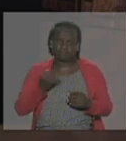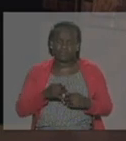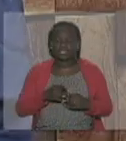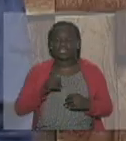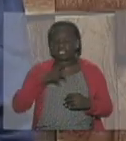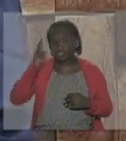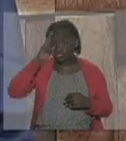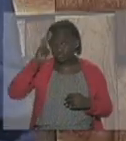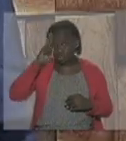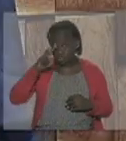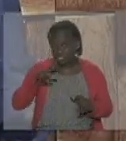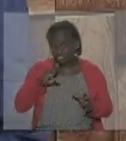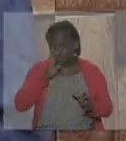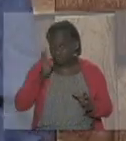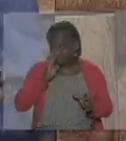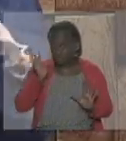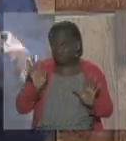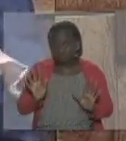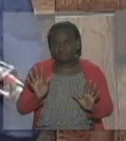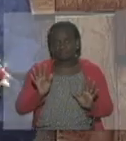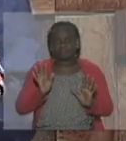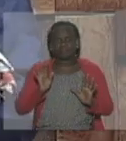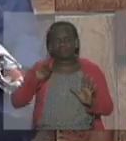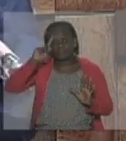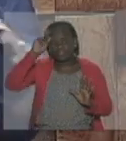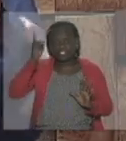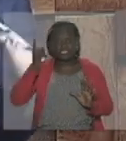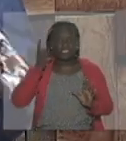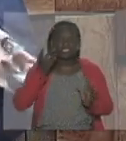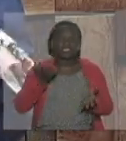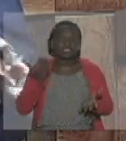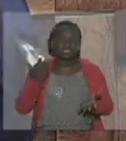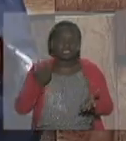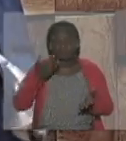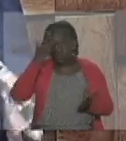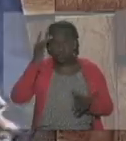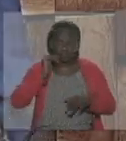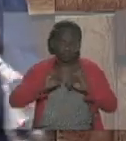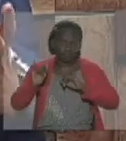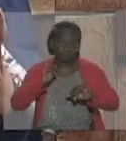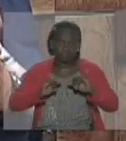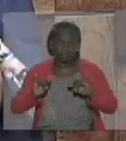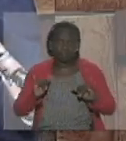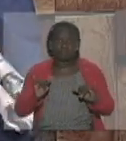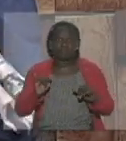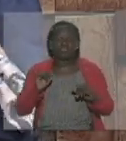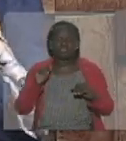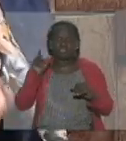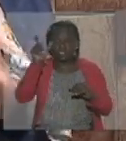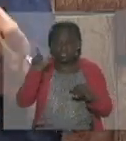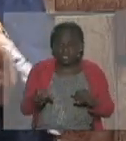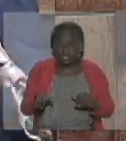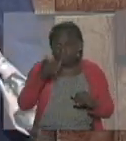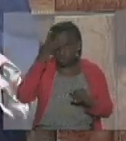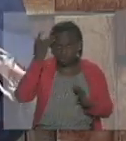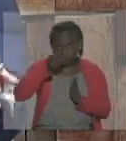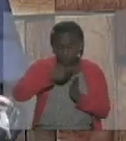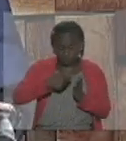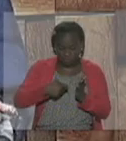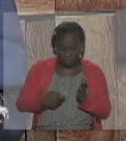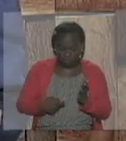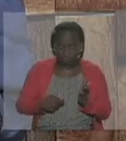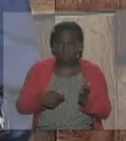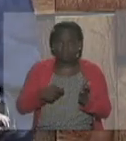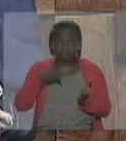né Há uma história uma lenda uma ideia digamos assim que corre de que o cara o